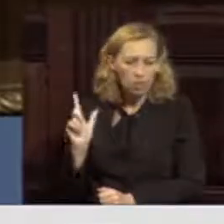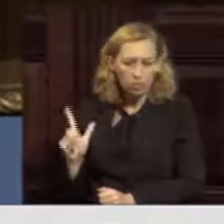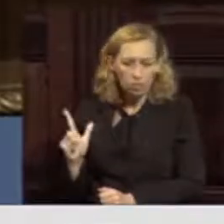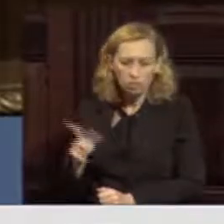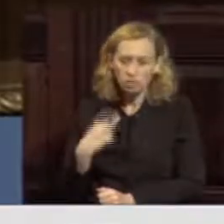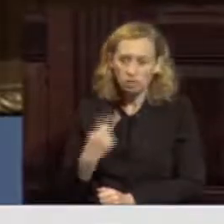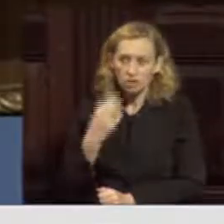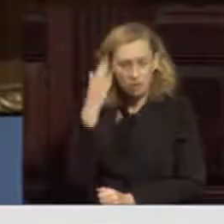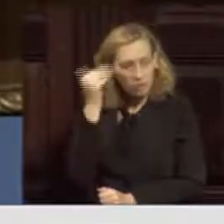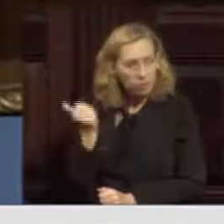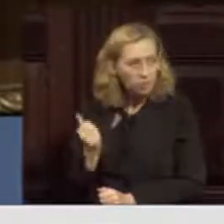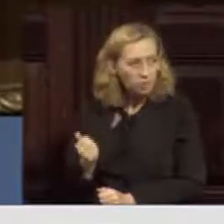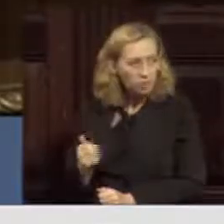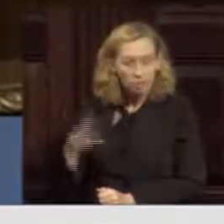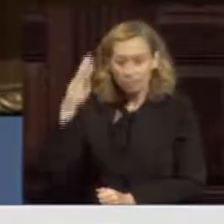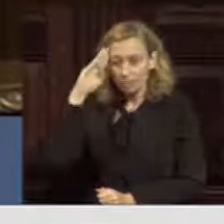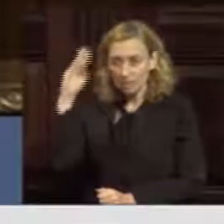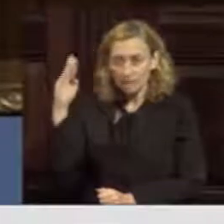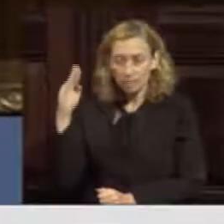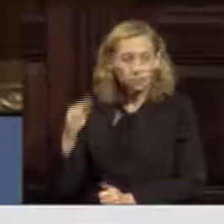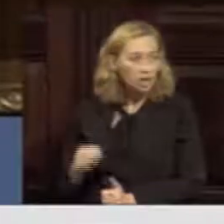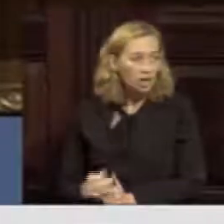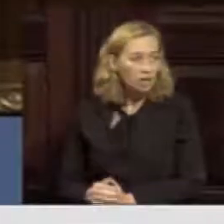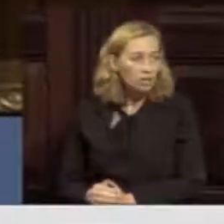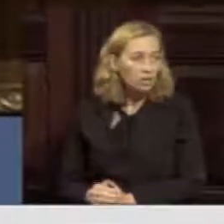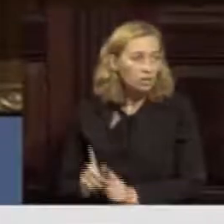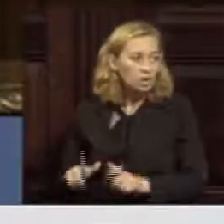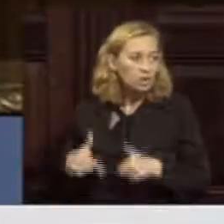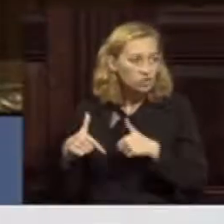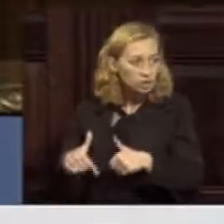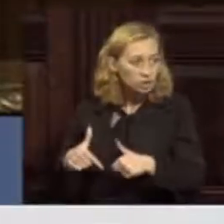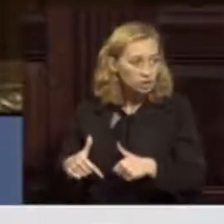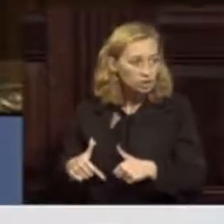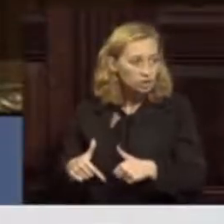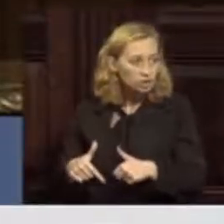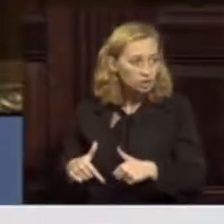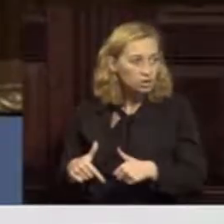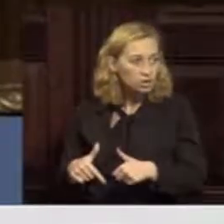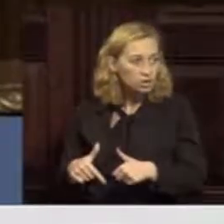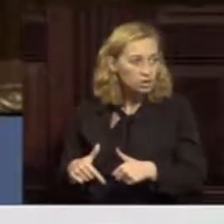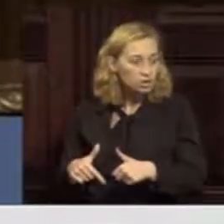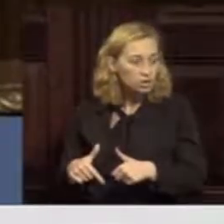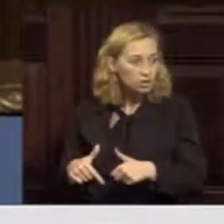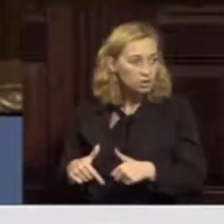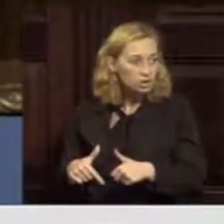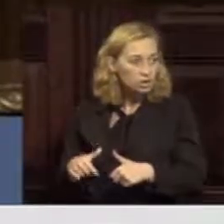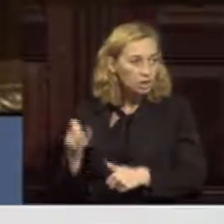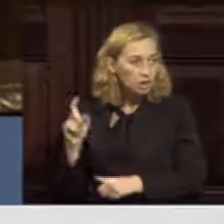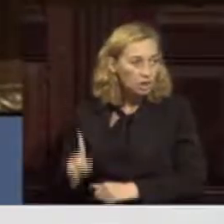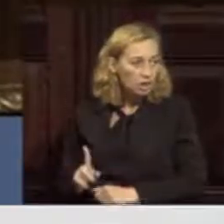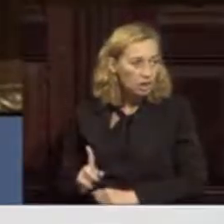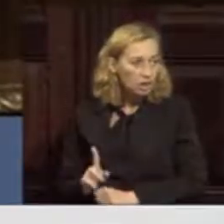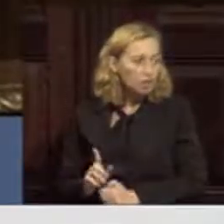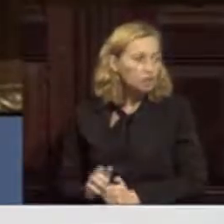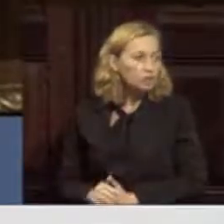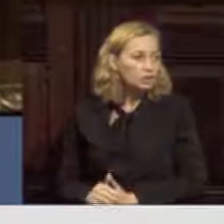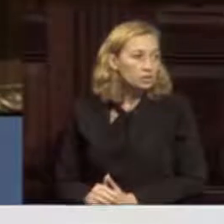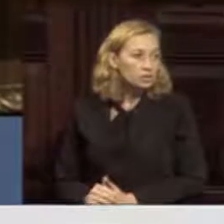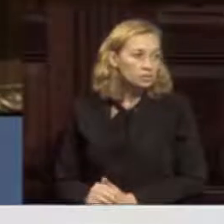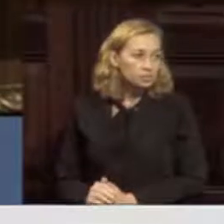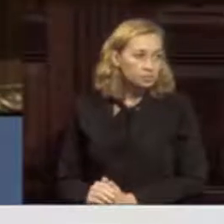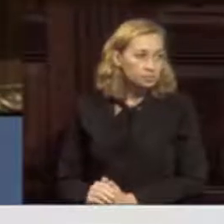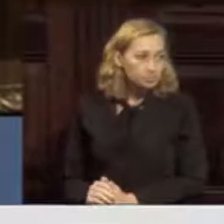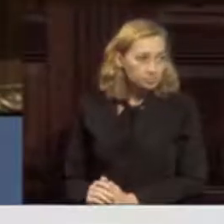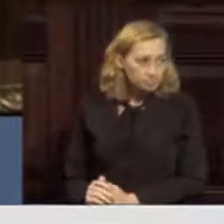a principal missão e finalidade da Suprema Corte brasileira, como de resto das